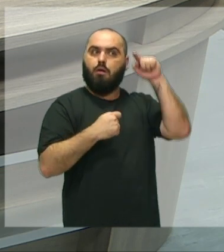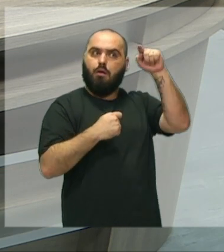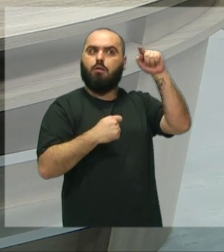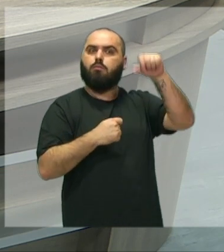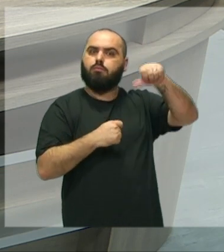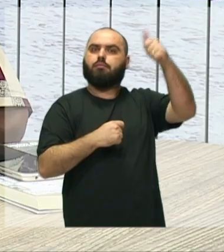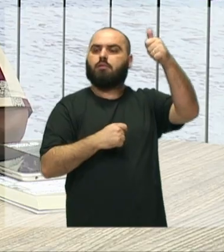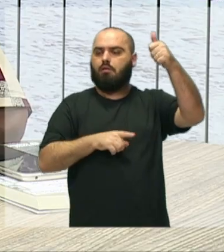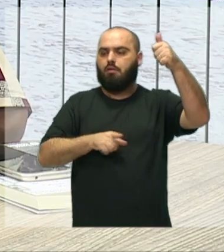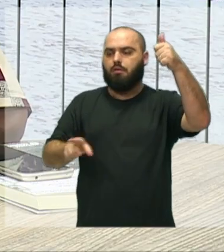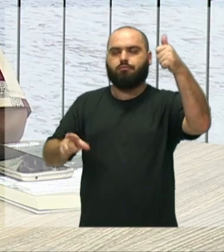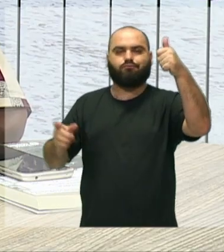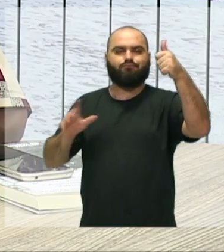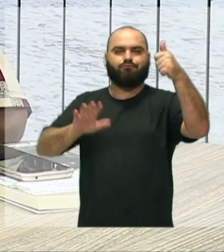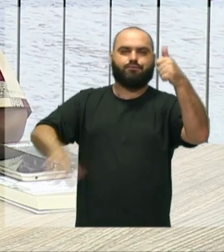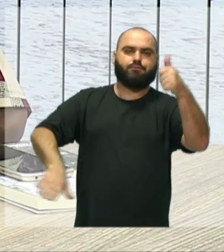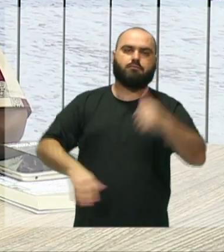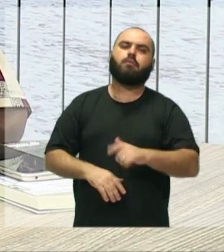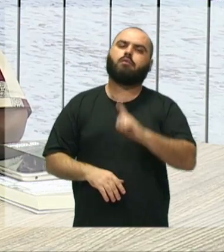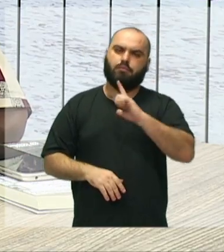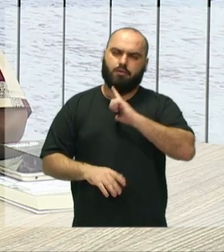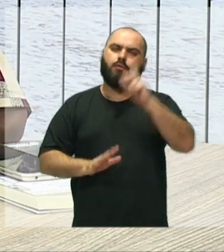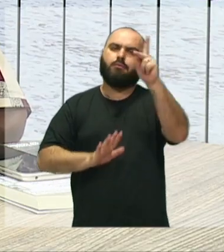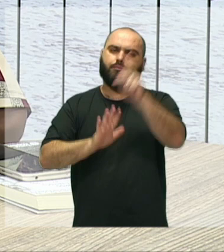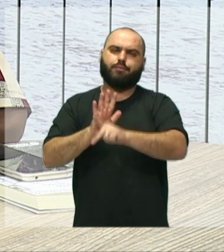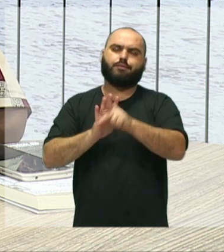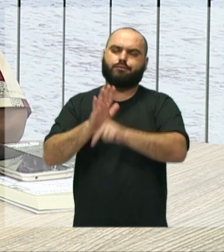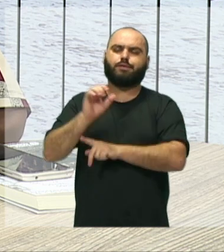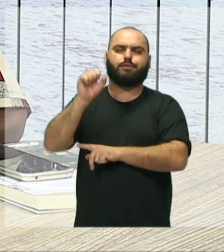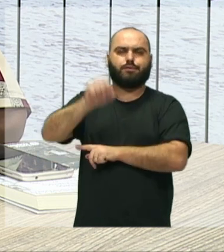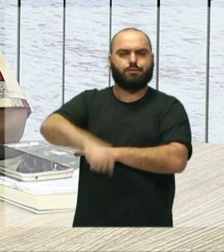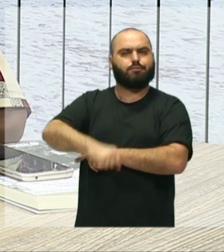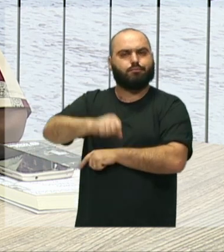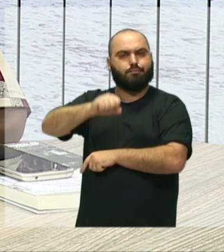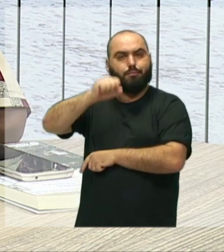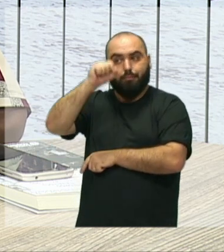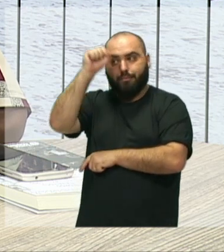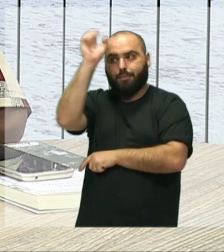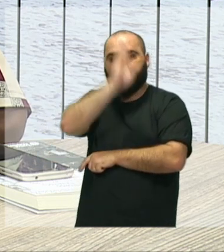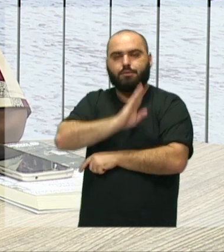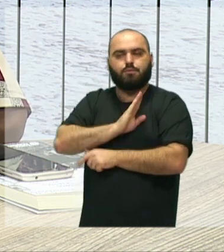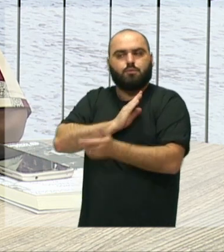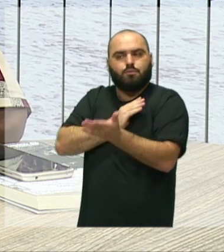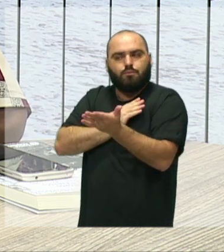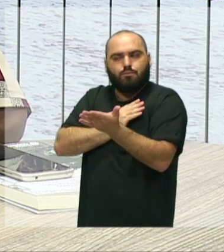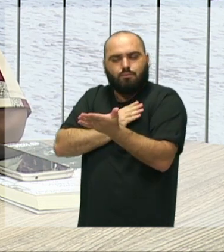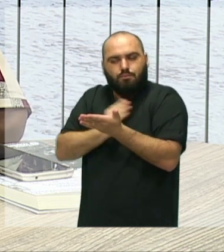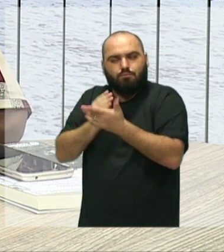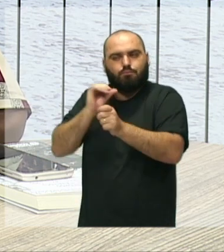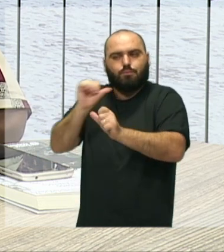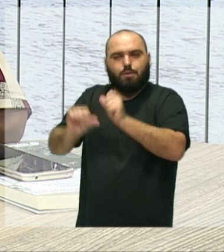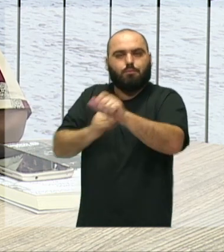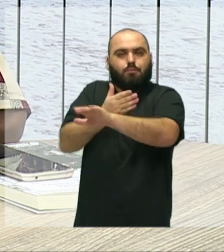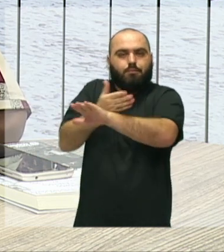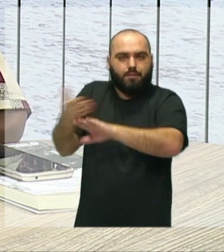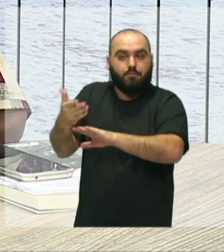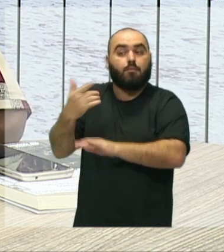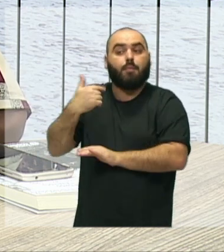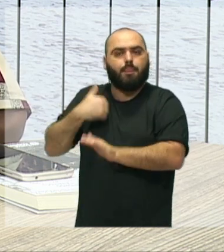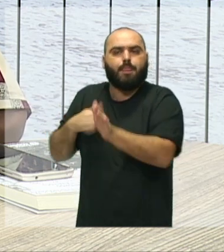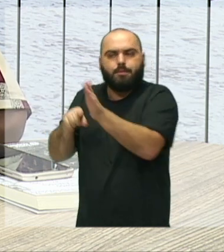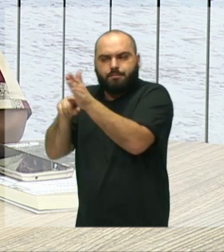sim esse projeto de embranqueamento do país, e eu tenho visto nas minhas pesquisas os